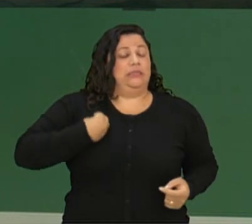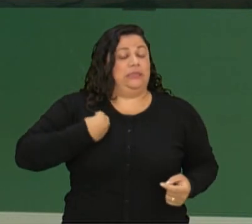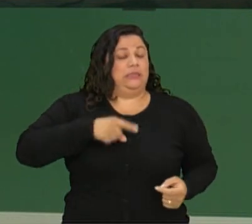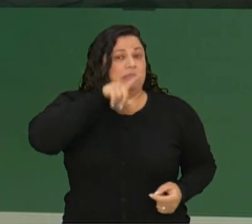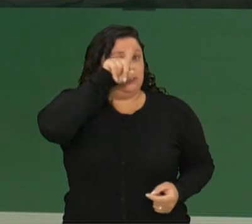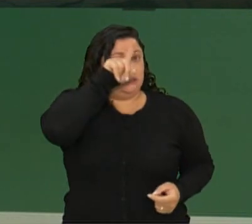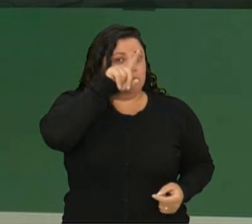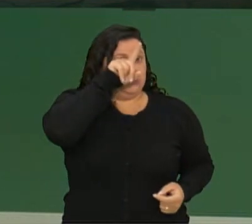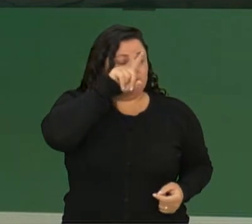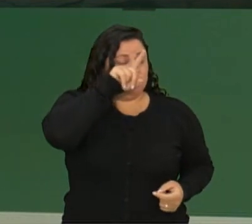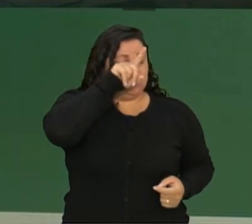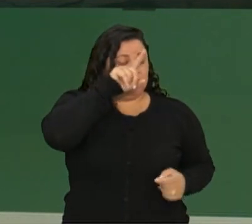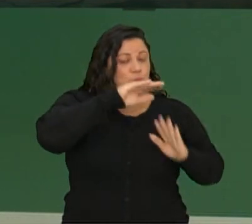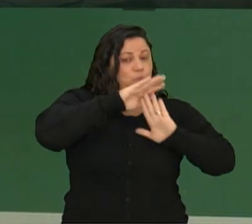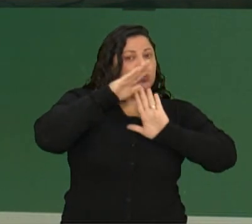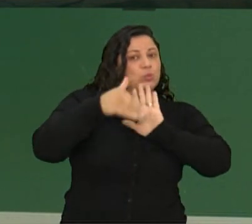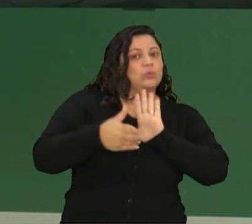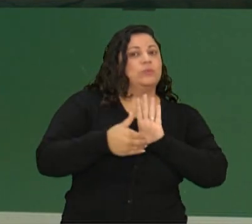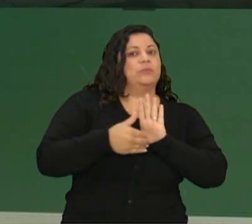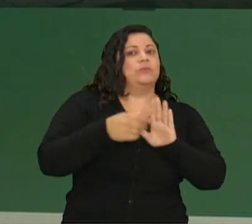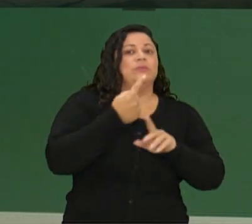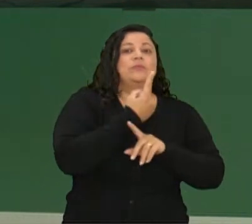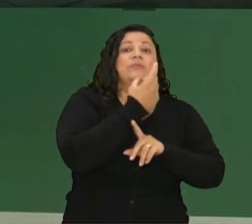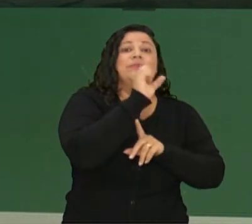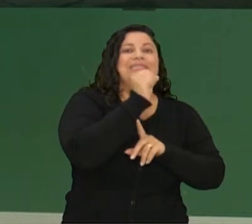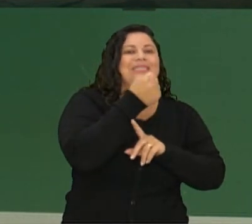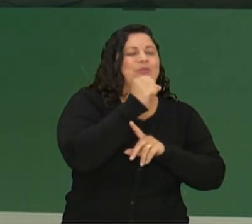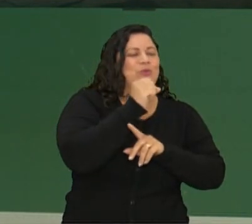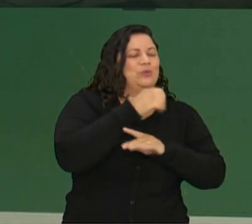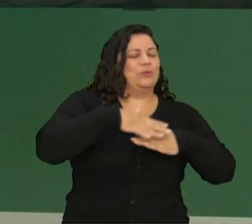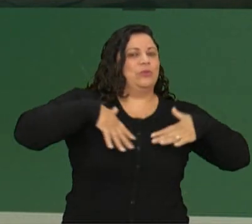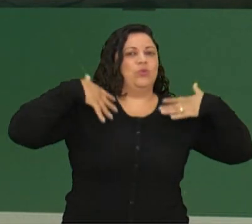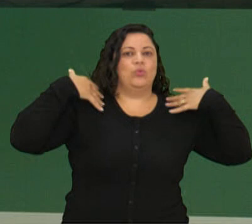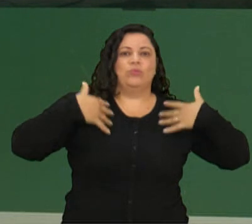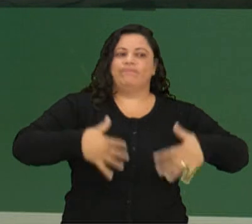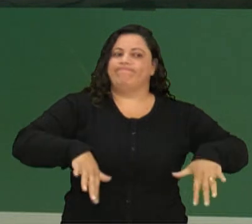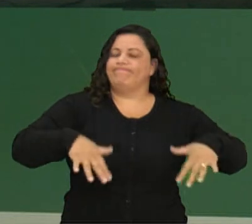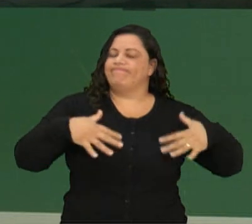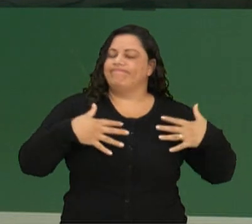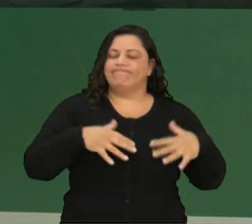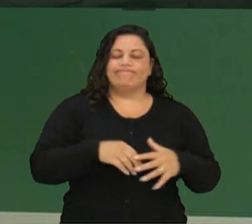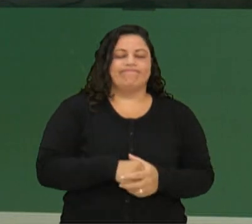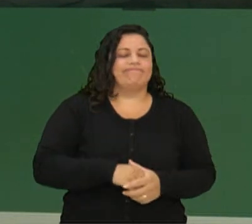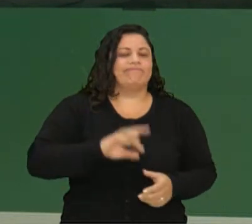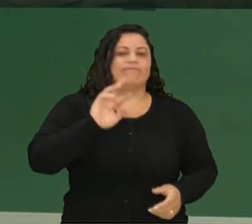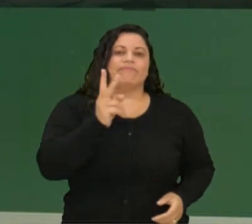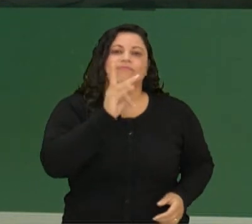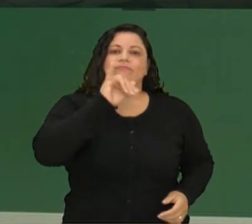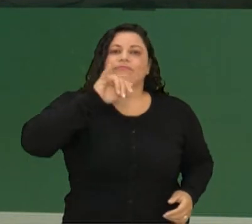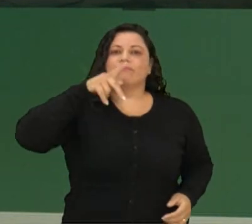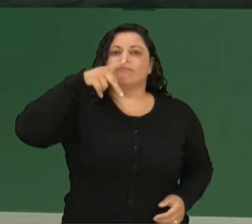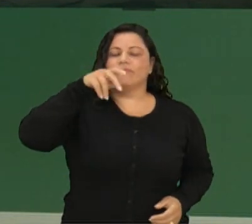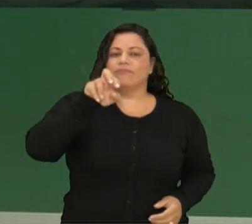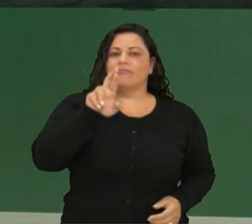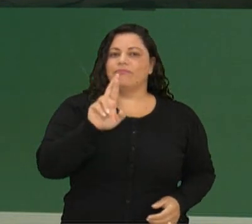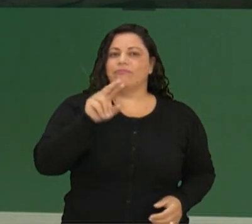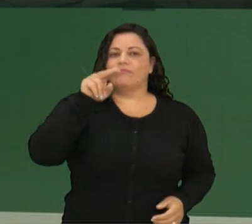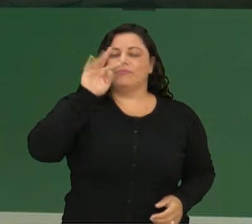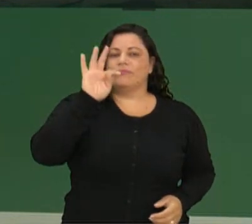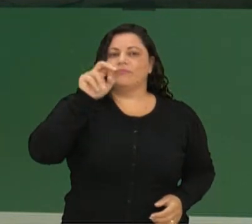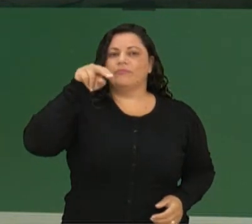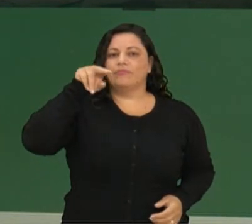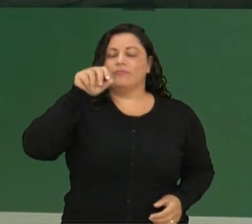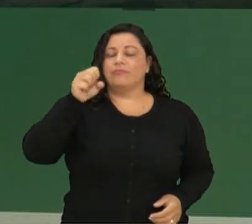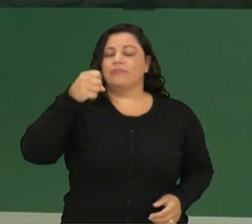tá? E acima de 18, aí nem se fala, né? É hipertensão. Essa pessoa pode sofrer até um